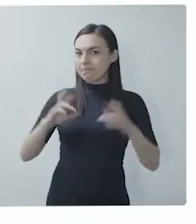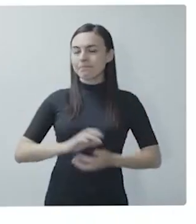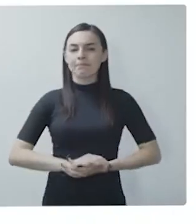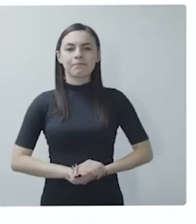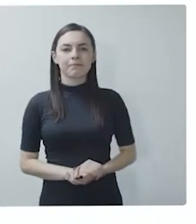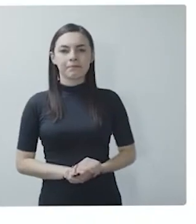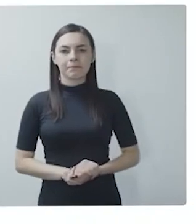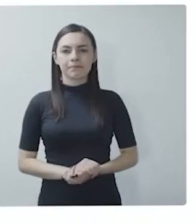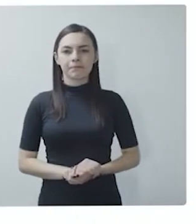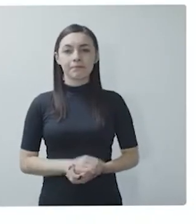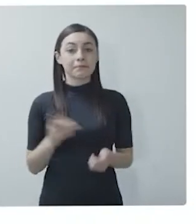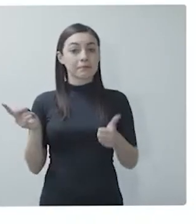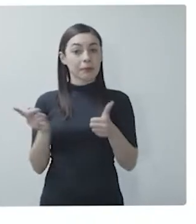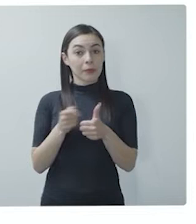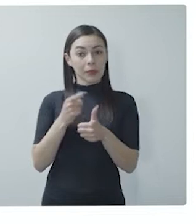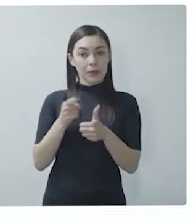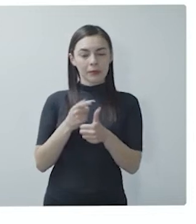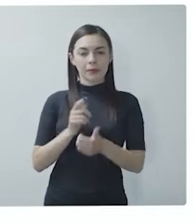A primeira imagem.